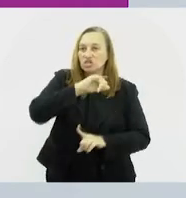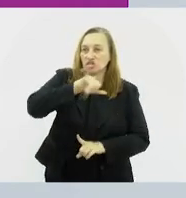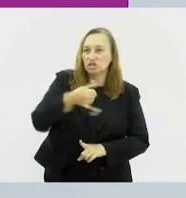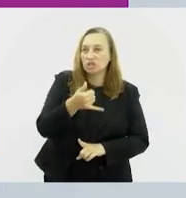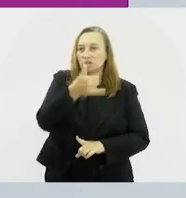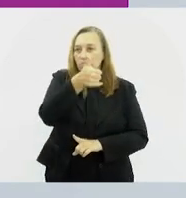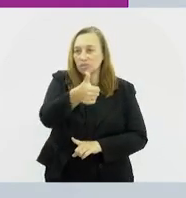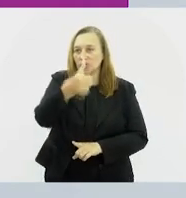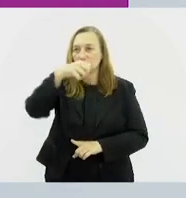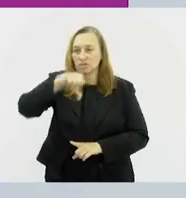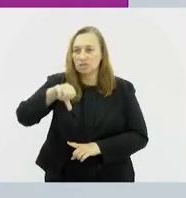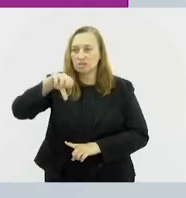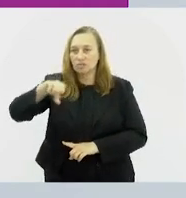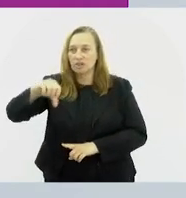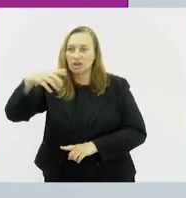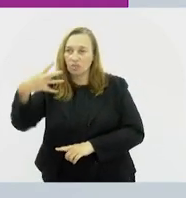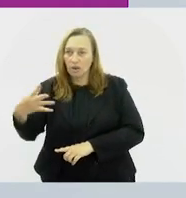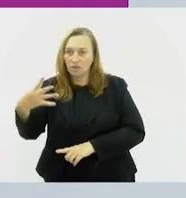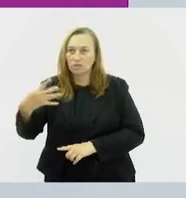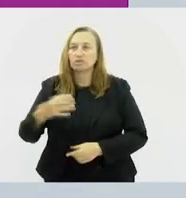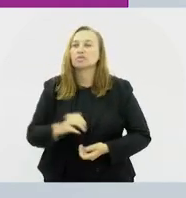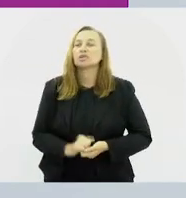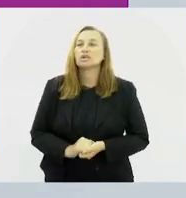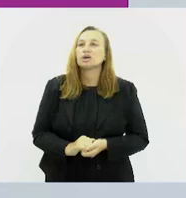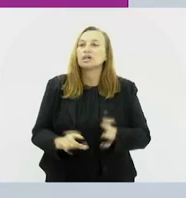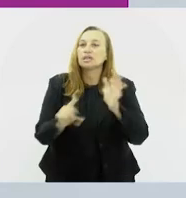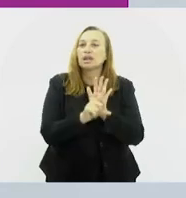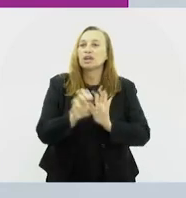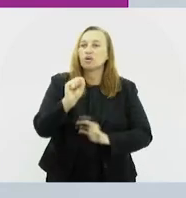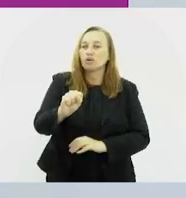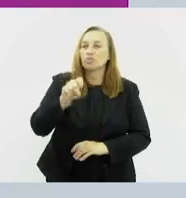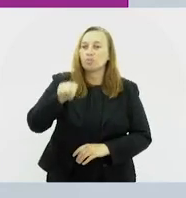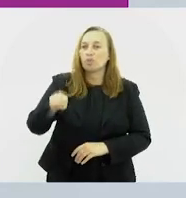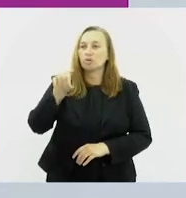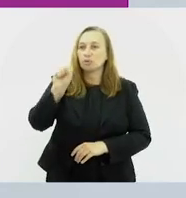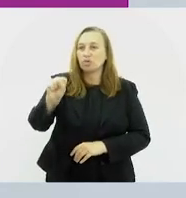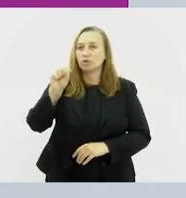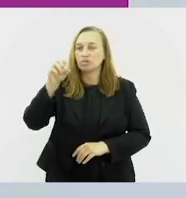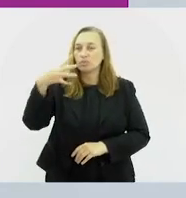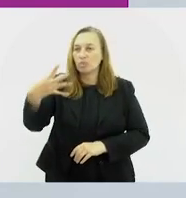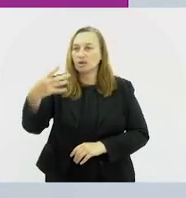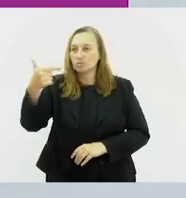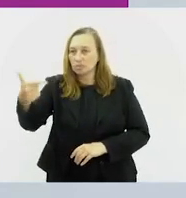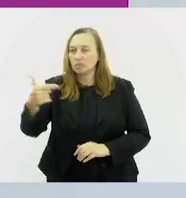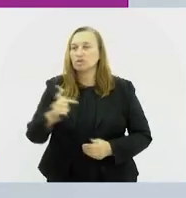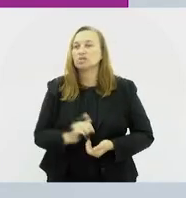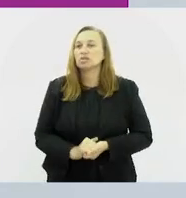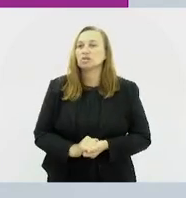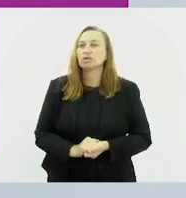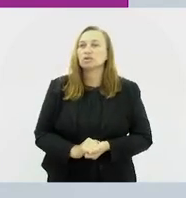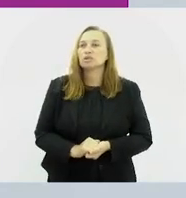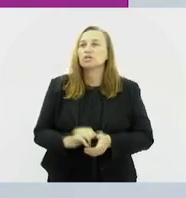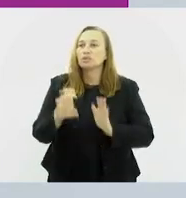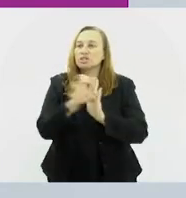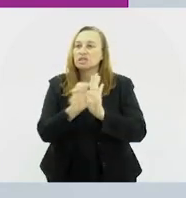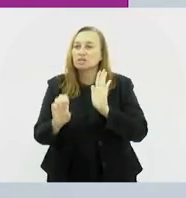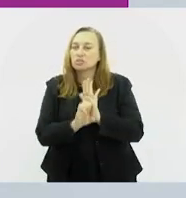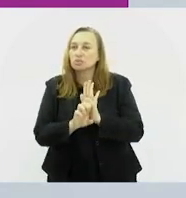de janeiro de 1994, na Lei 8842. E o Estatuto do